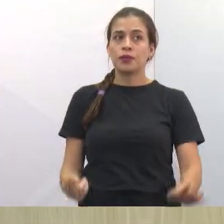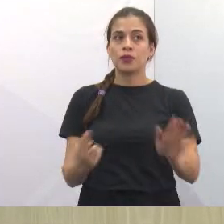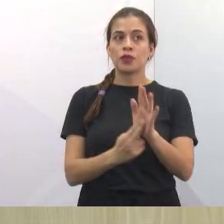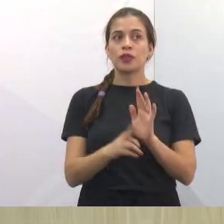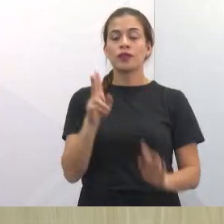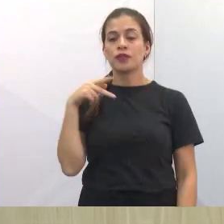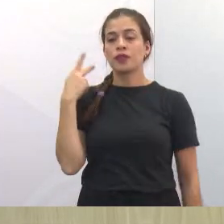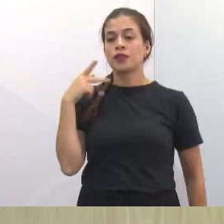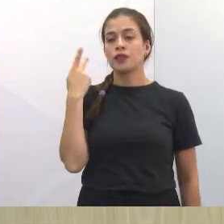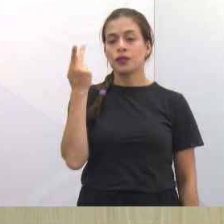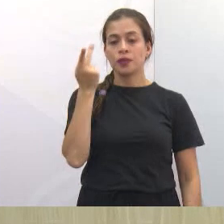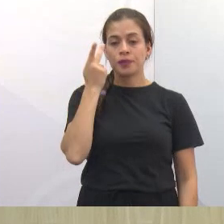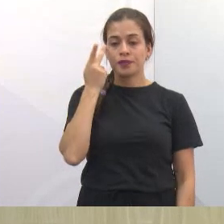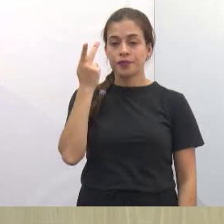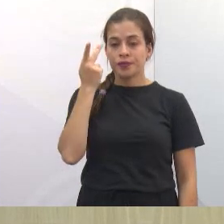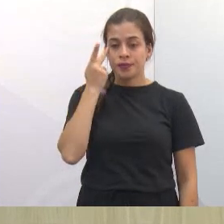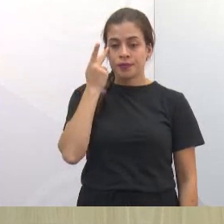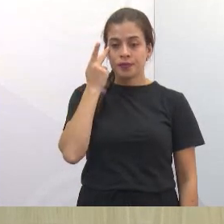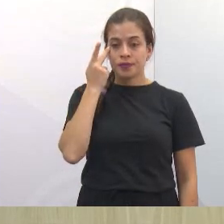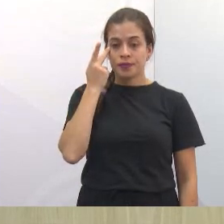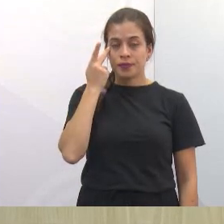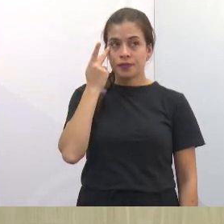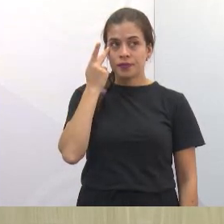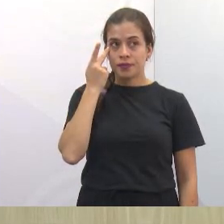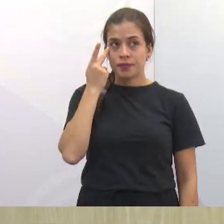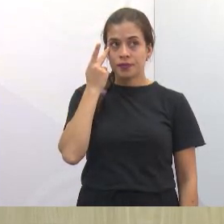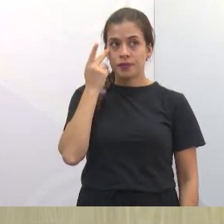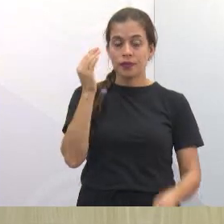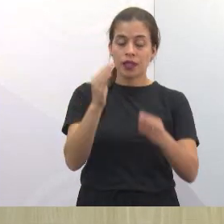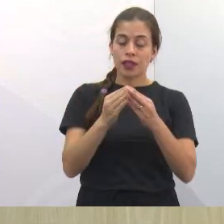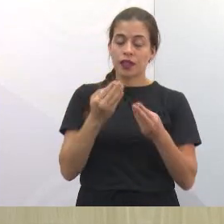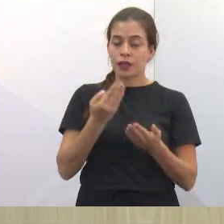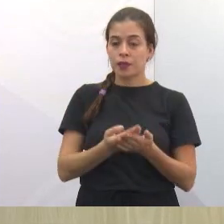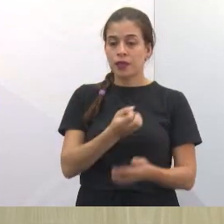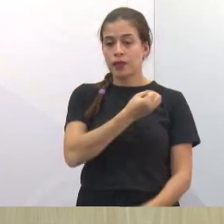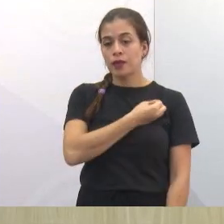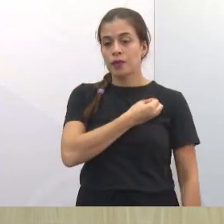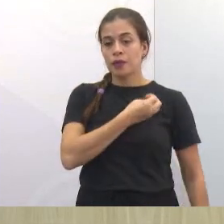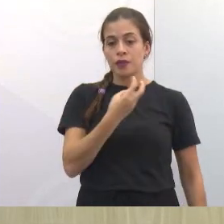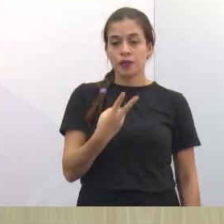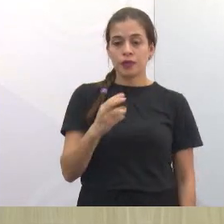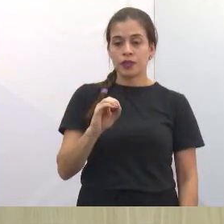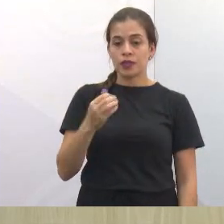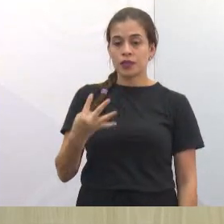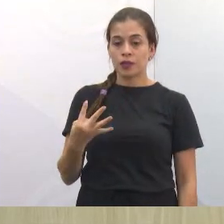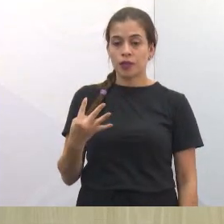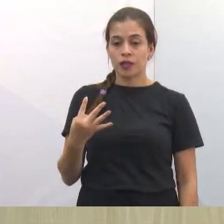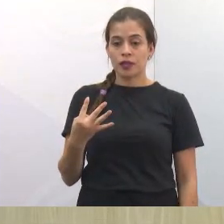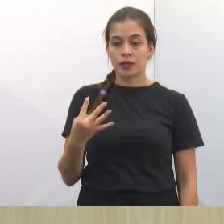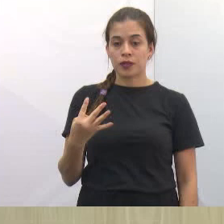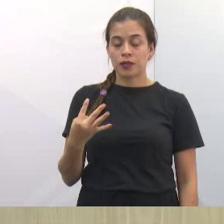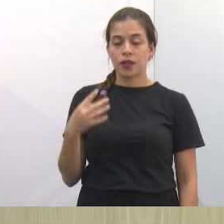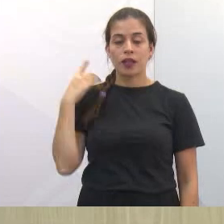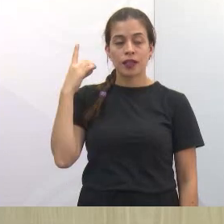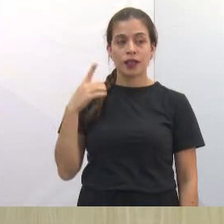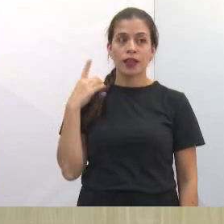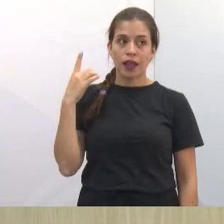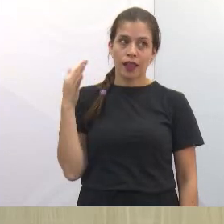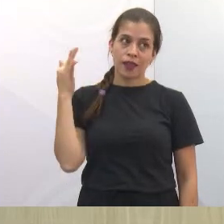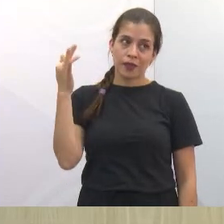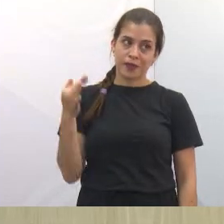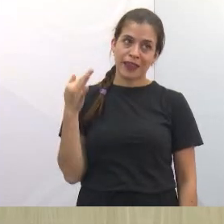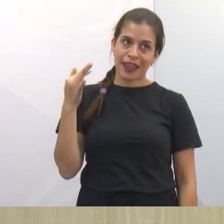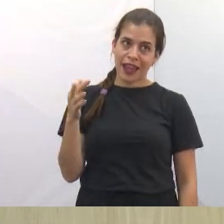Autoria, vereador Paulinho do Esporte. Requerimento 204. A deputada